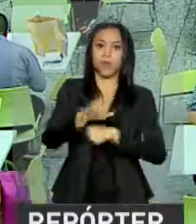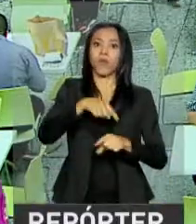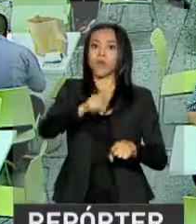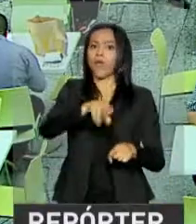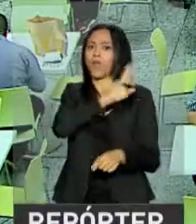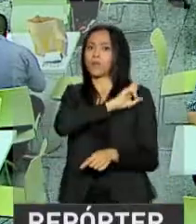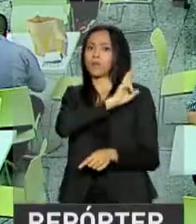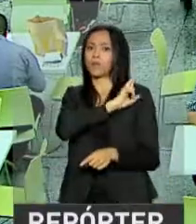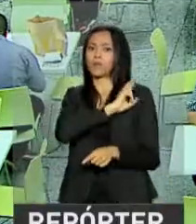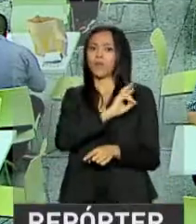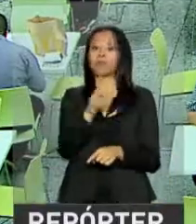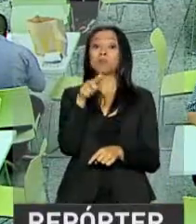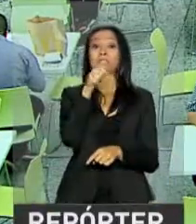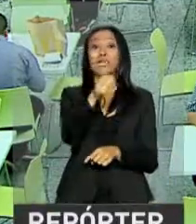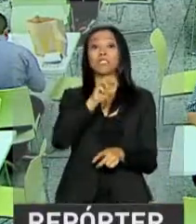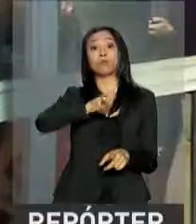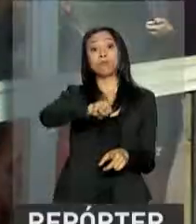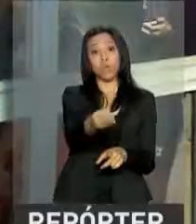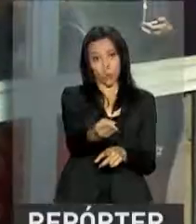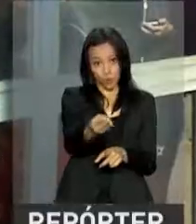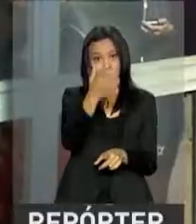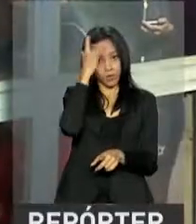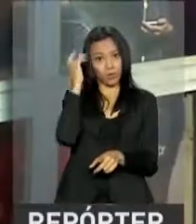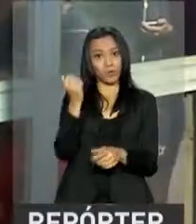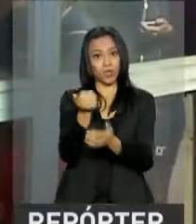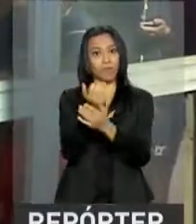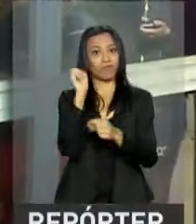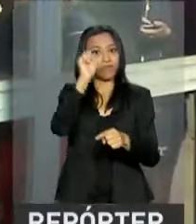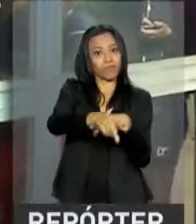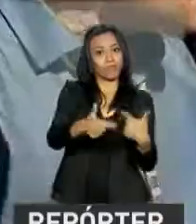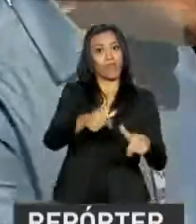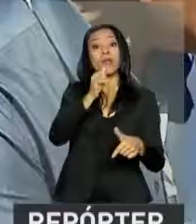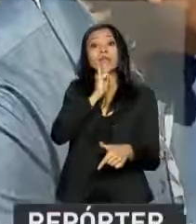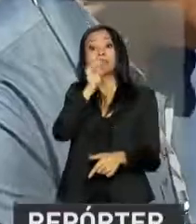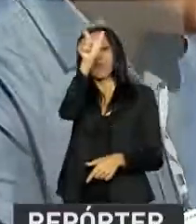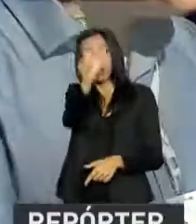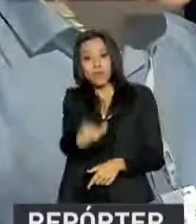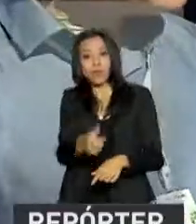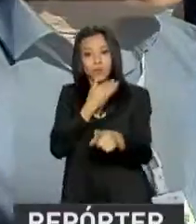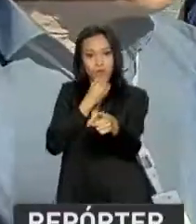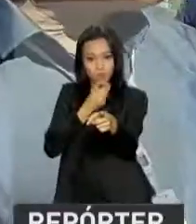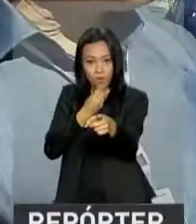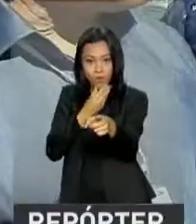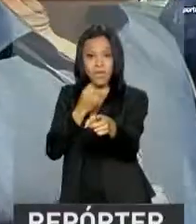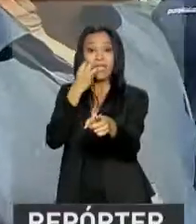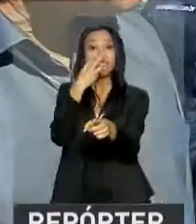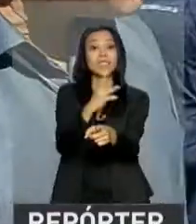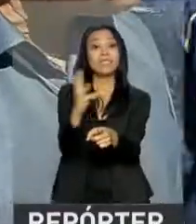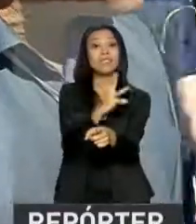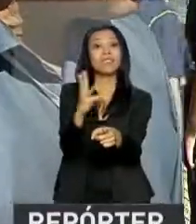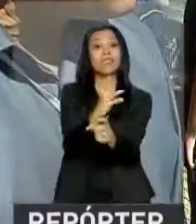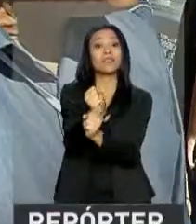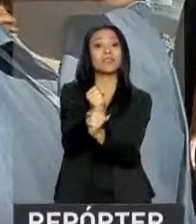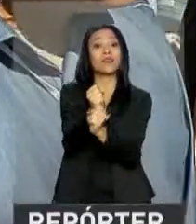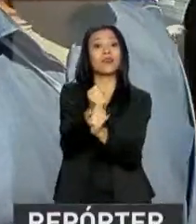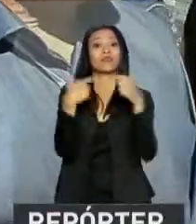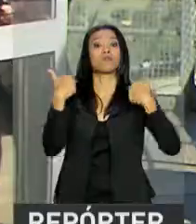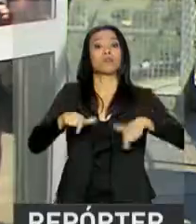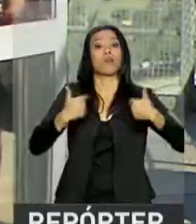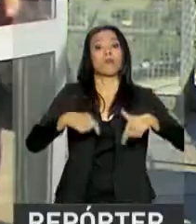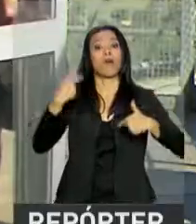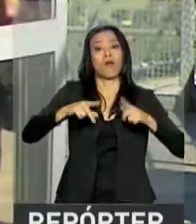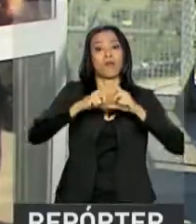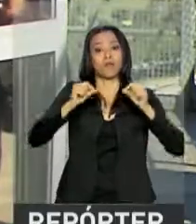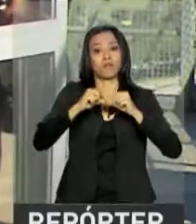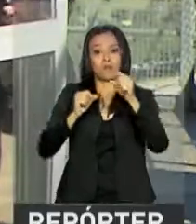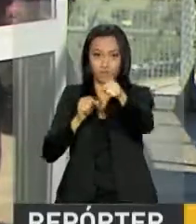emprego de 7 milhões de brasileiros. É o caso do Roberto, que há 33 anos trabalha como guia turístico em Brasília. É